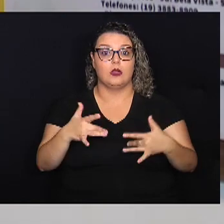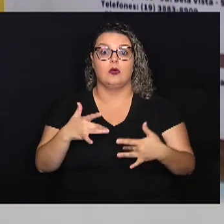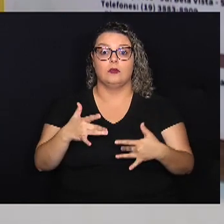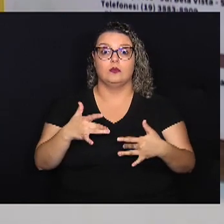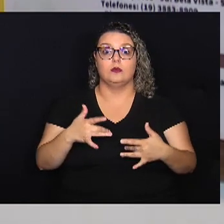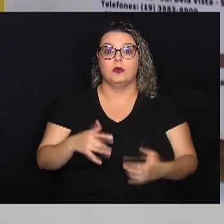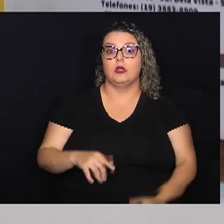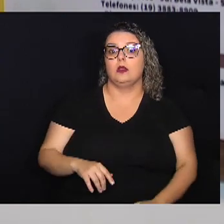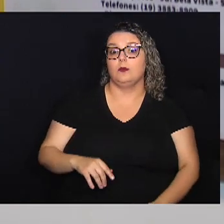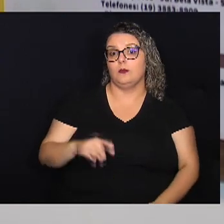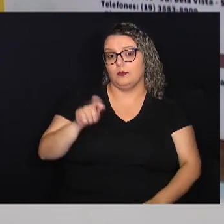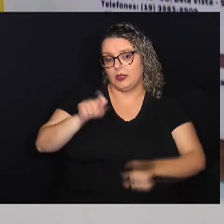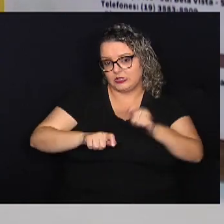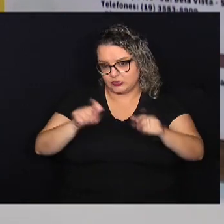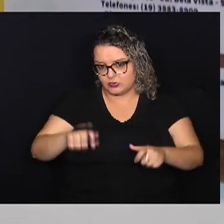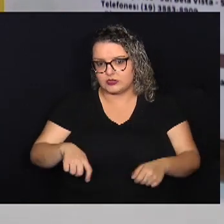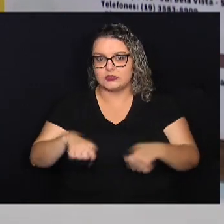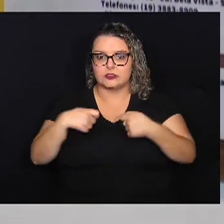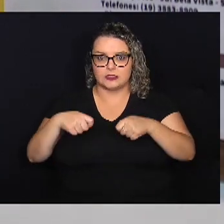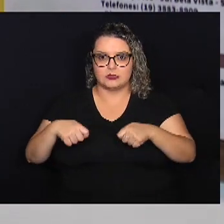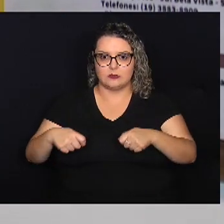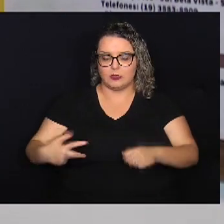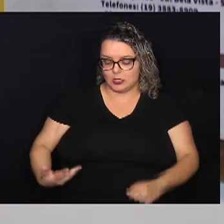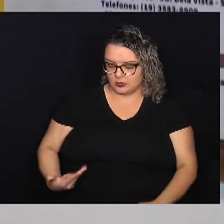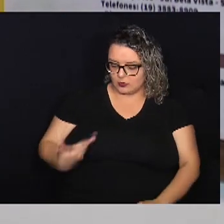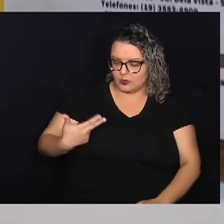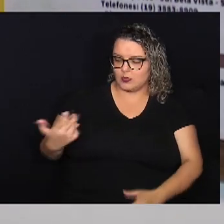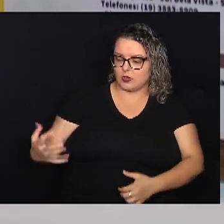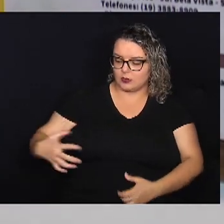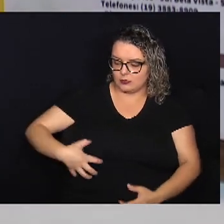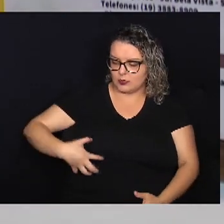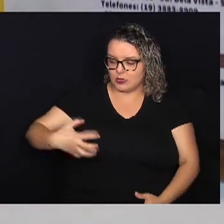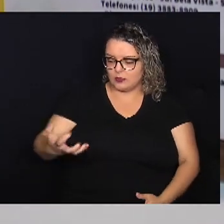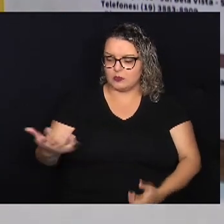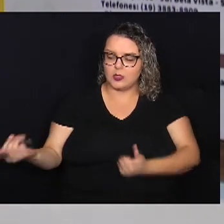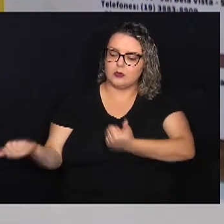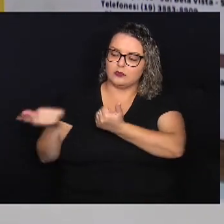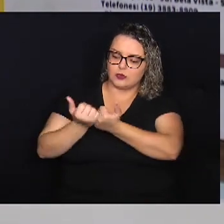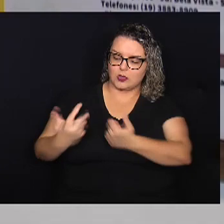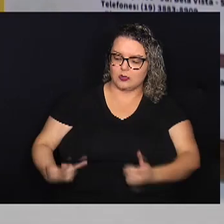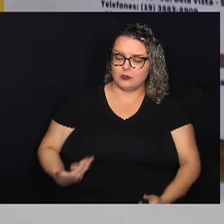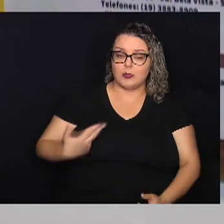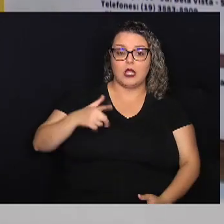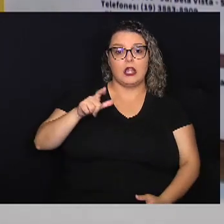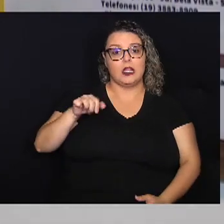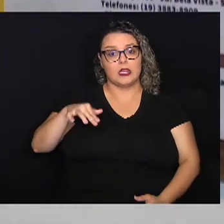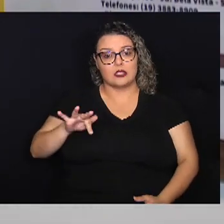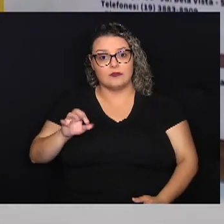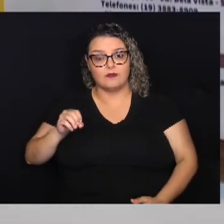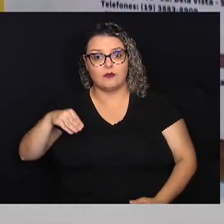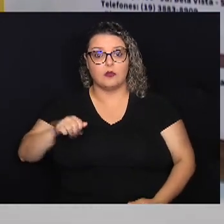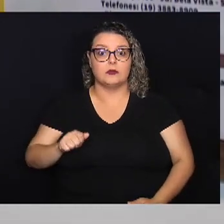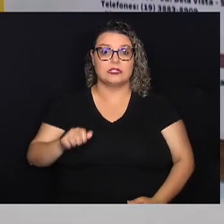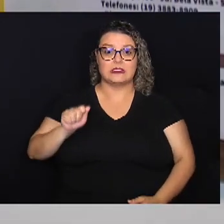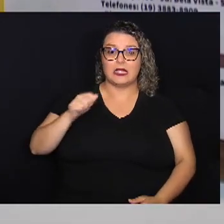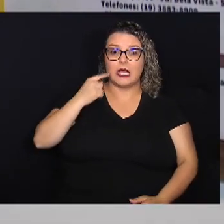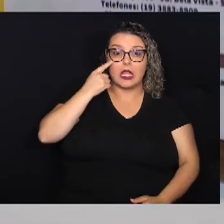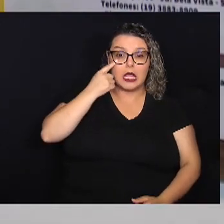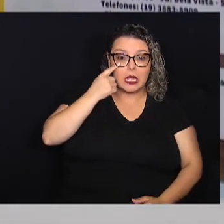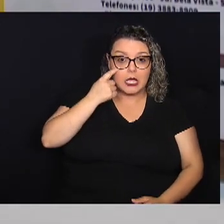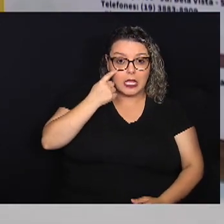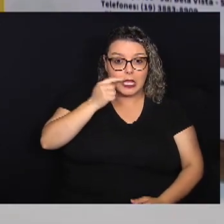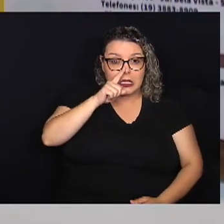com transplante, que necessitam de transplante, São pacientes, em geral, com leucemia, linfomas, anemias graves,